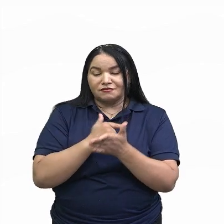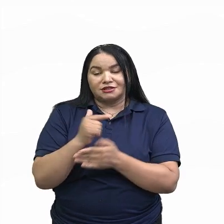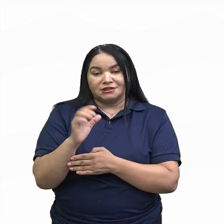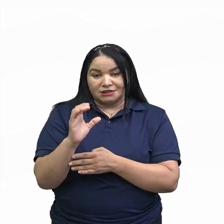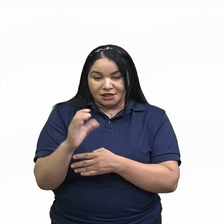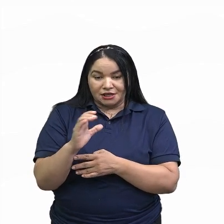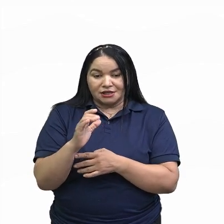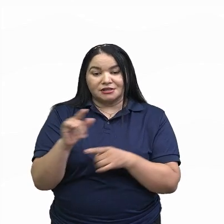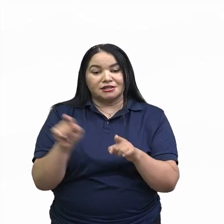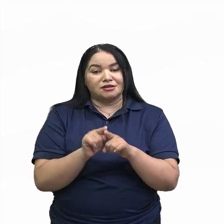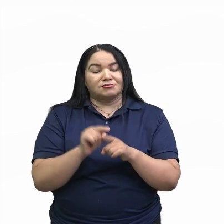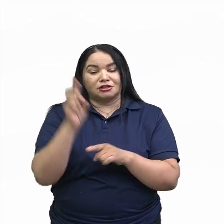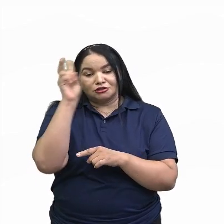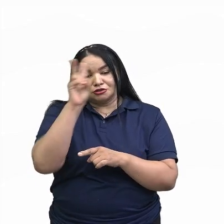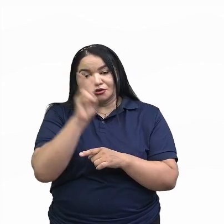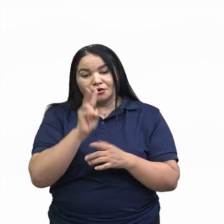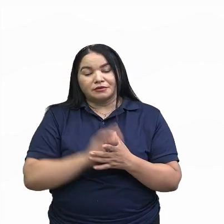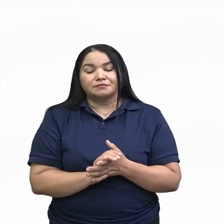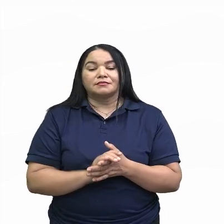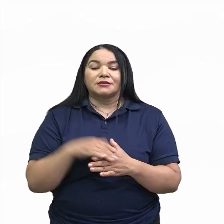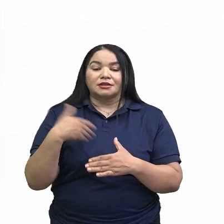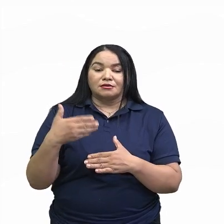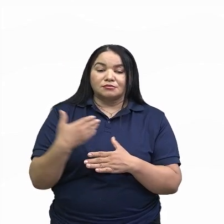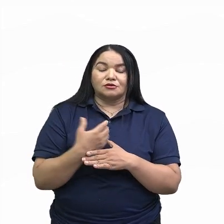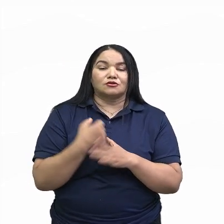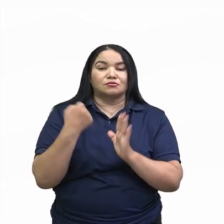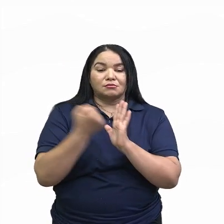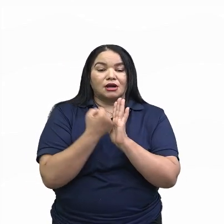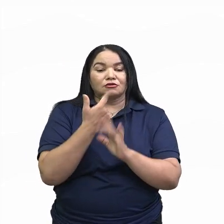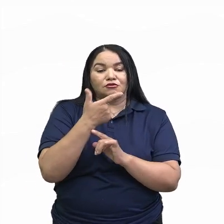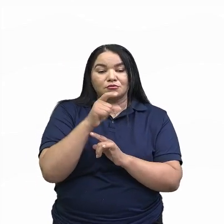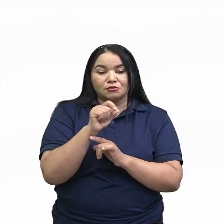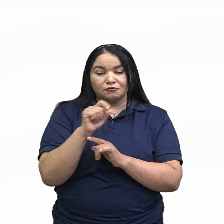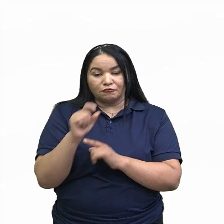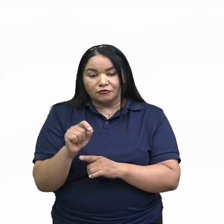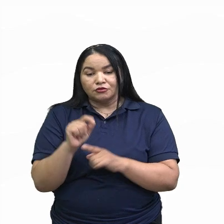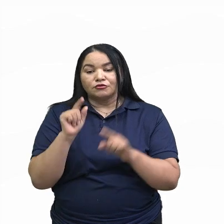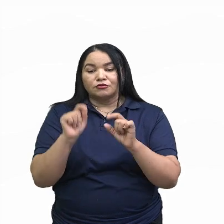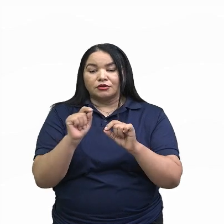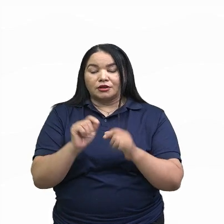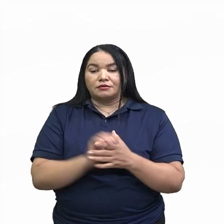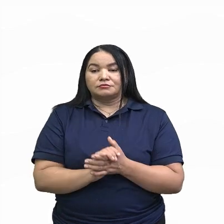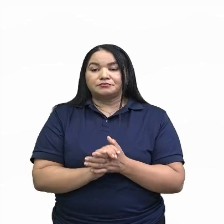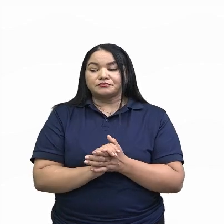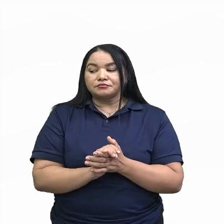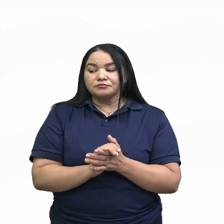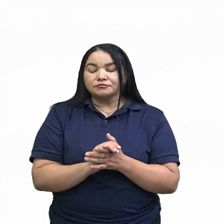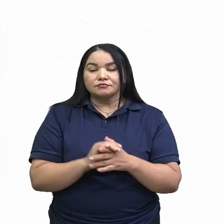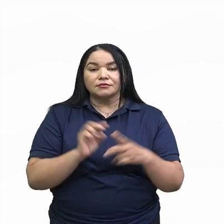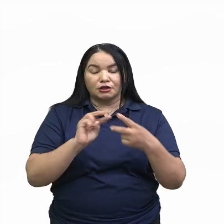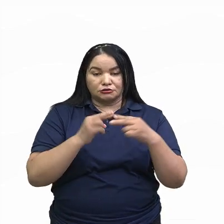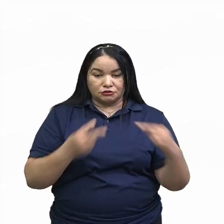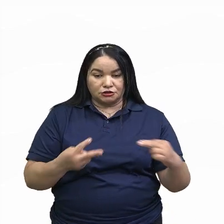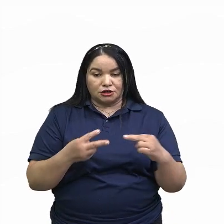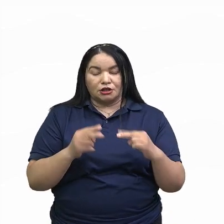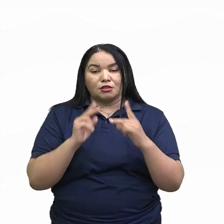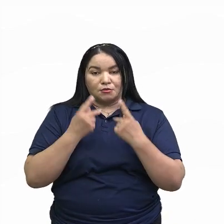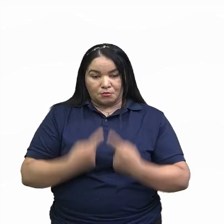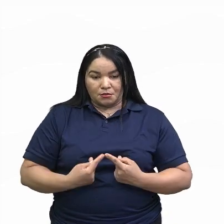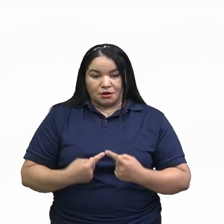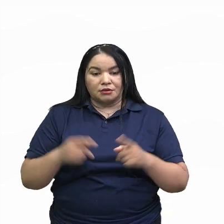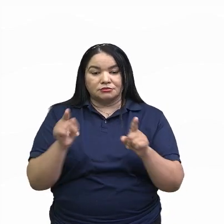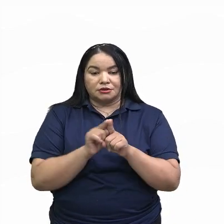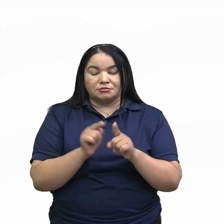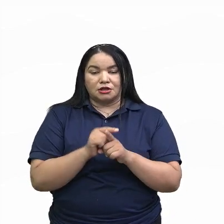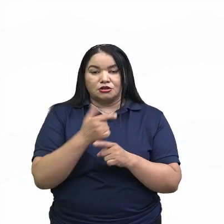história. Em sequência, a gente observa em 2000 o sequenciamento do genoma humano. Em